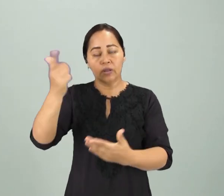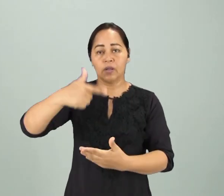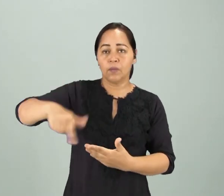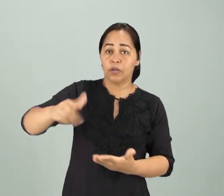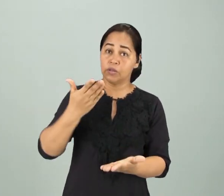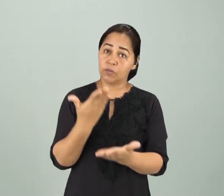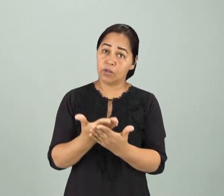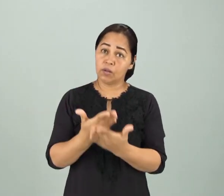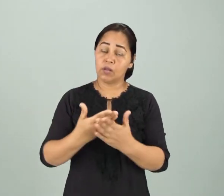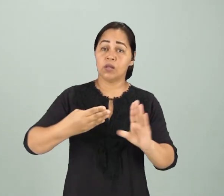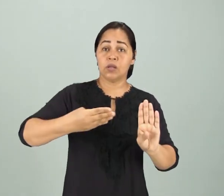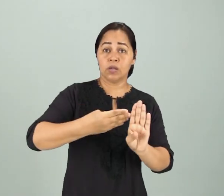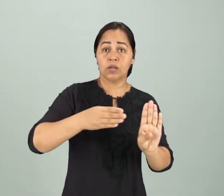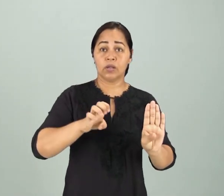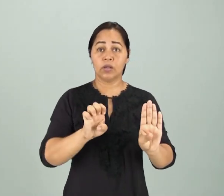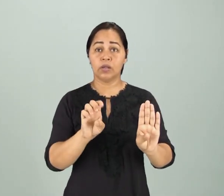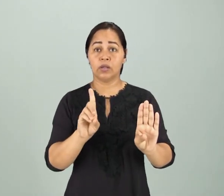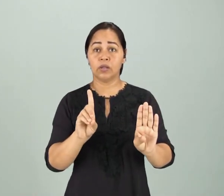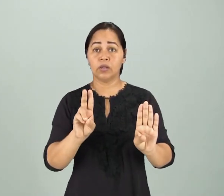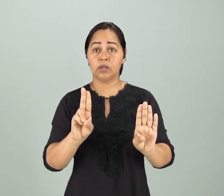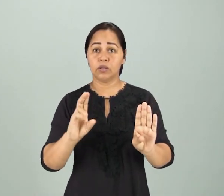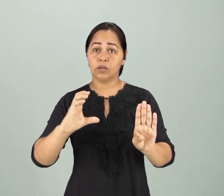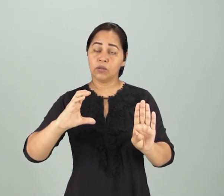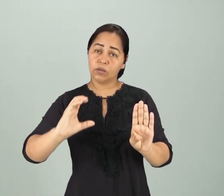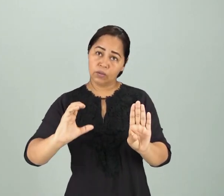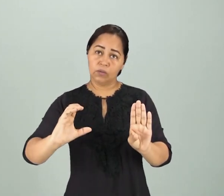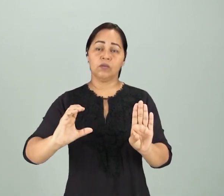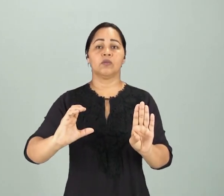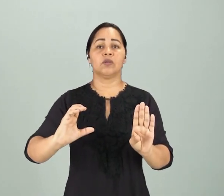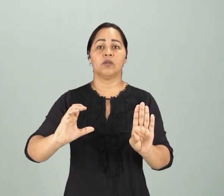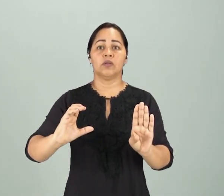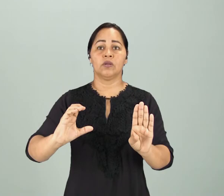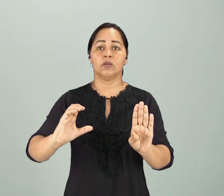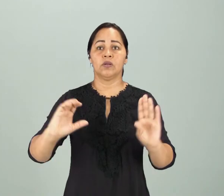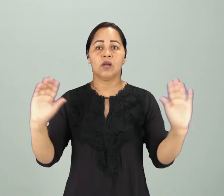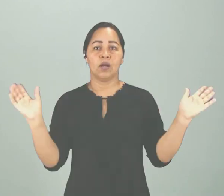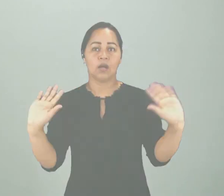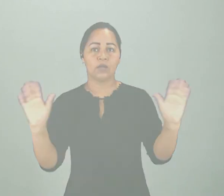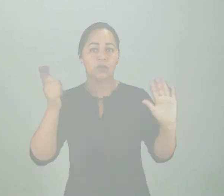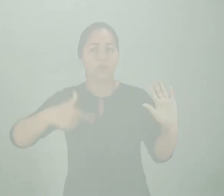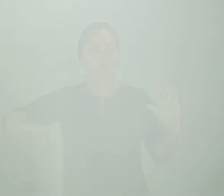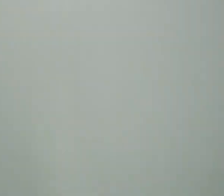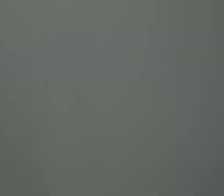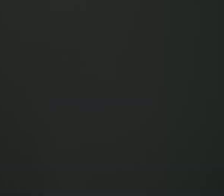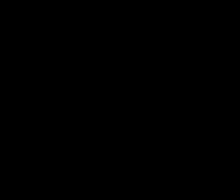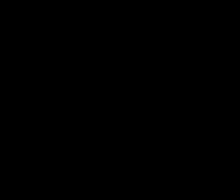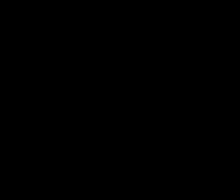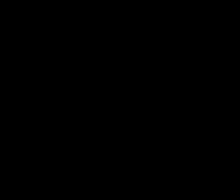próxima aula, e para mais aulas como essa e outras, acessem a plataforma Eduque. Hasta la próxima!